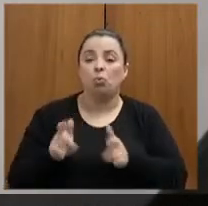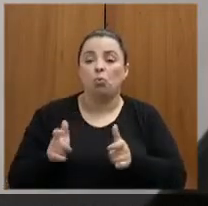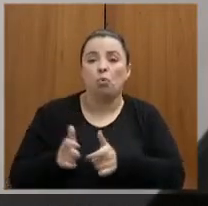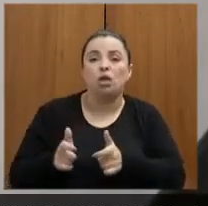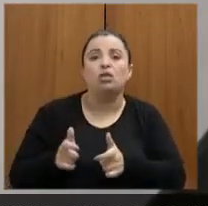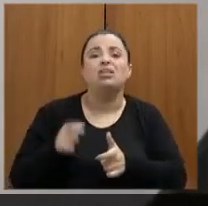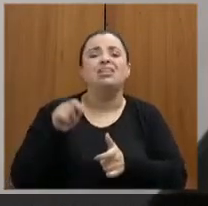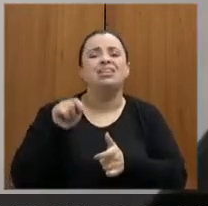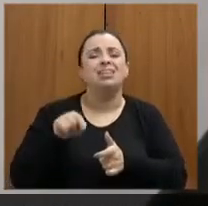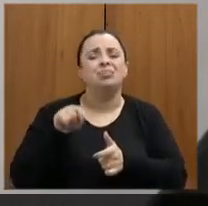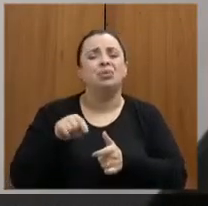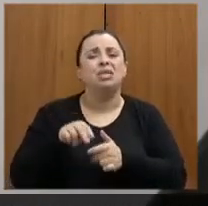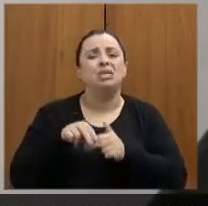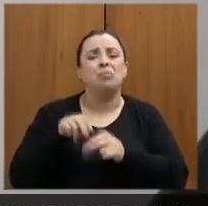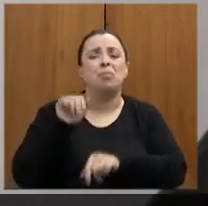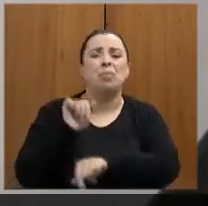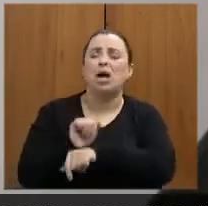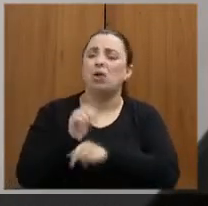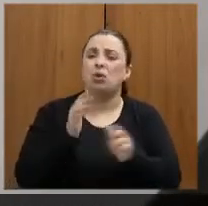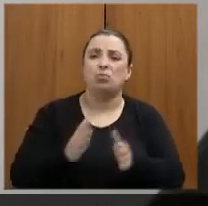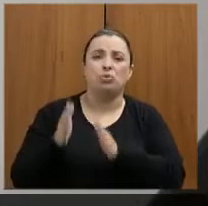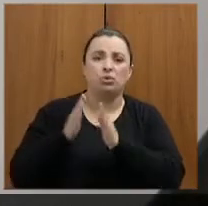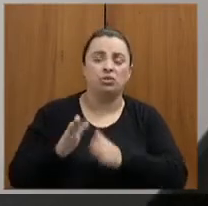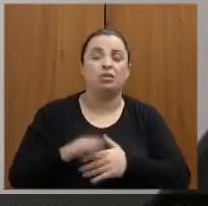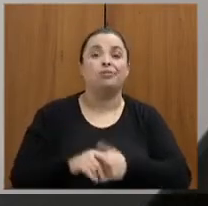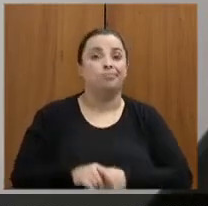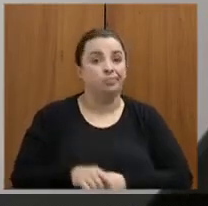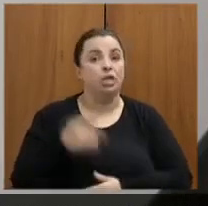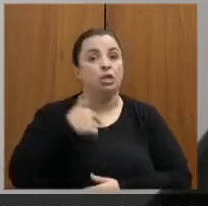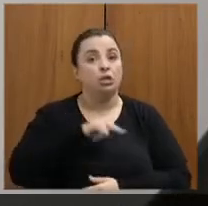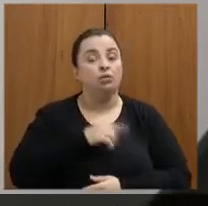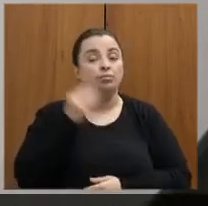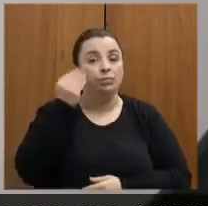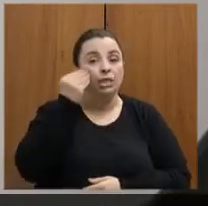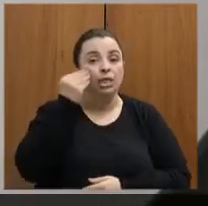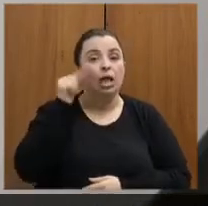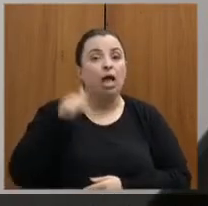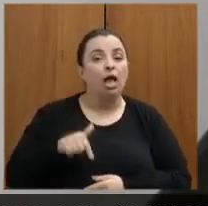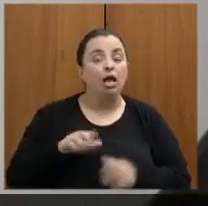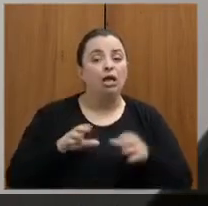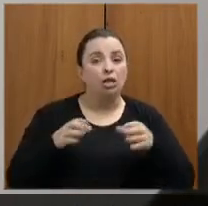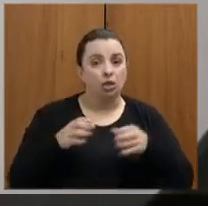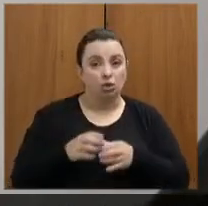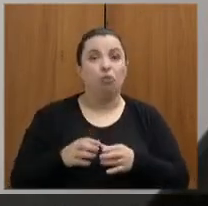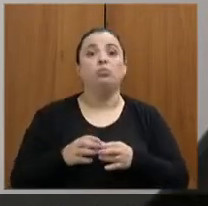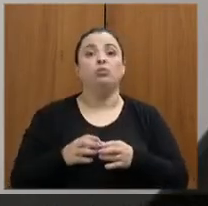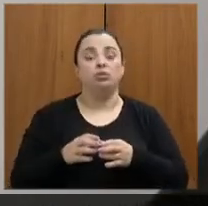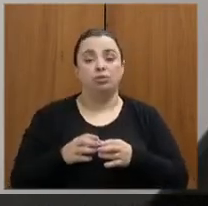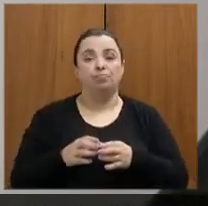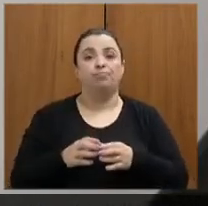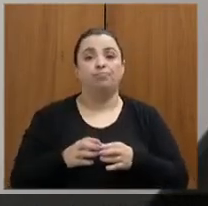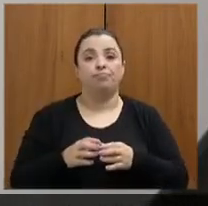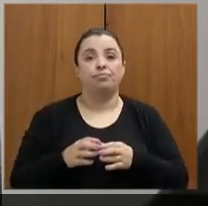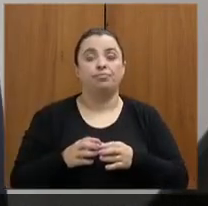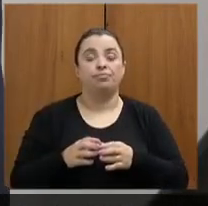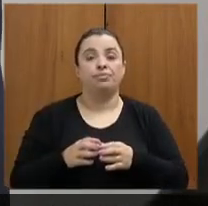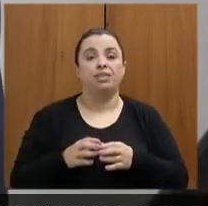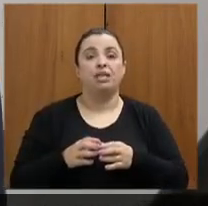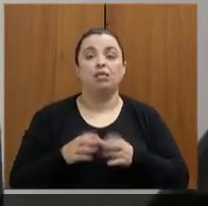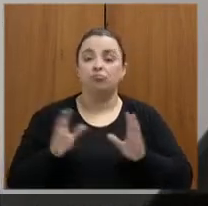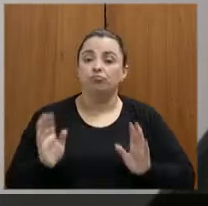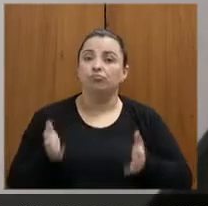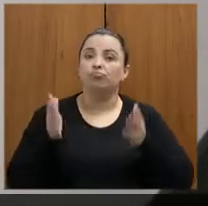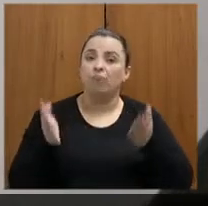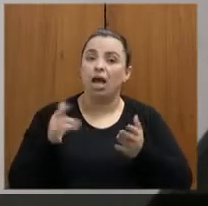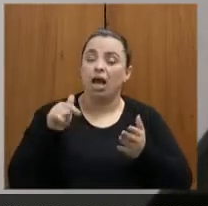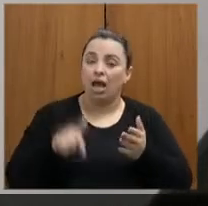produção seja em qual for e nós procuramos fazer aqui nessa condição que é a casa EA comissão do